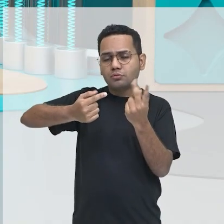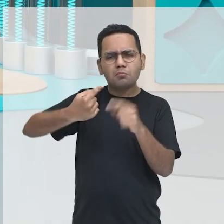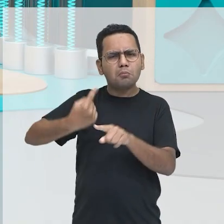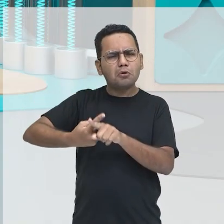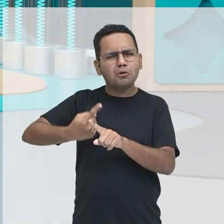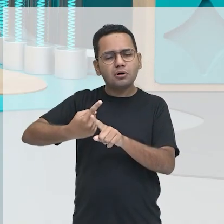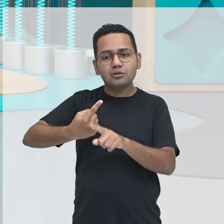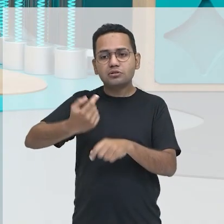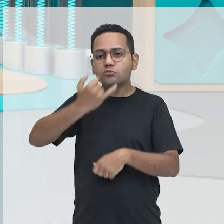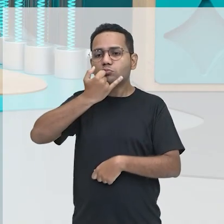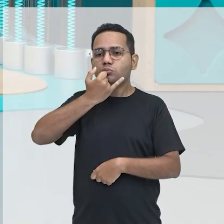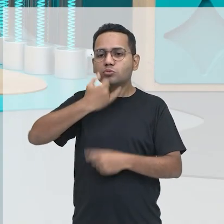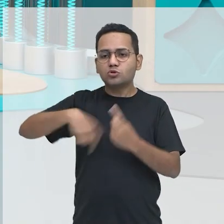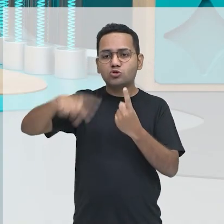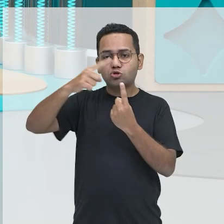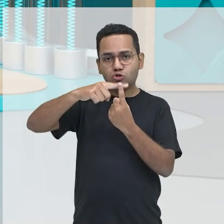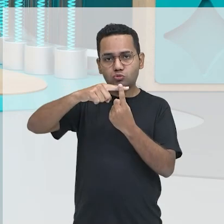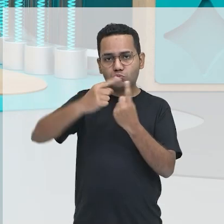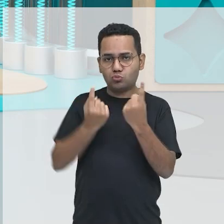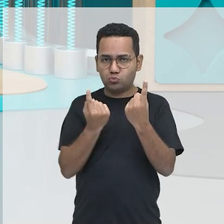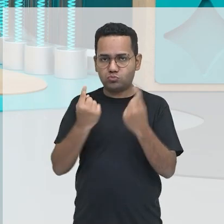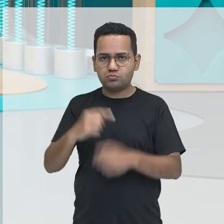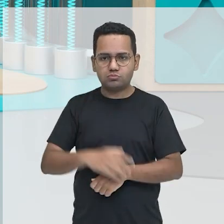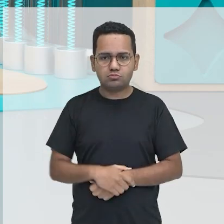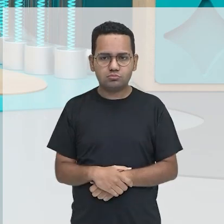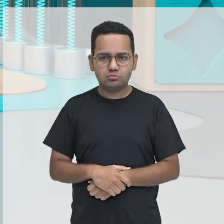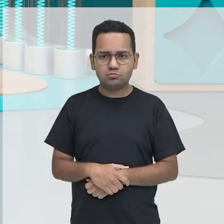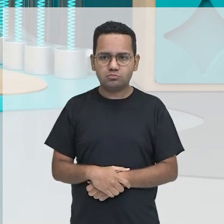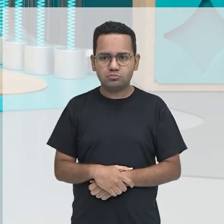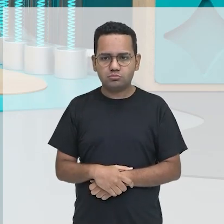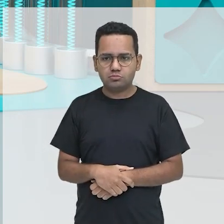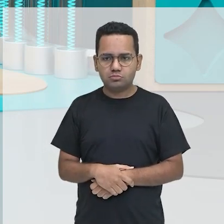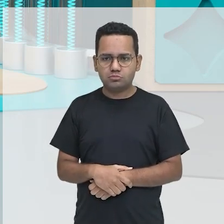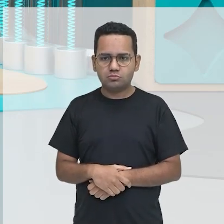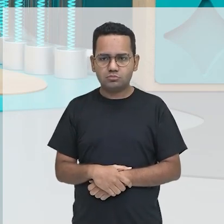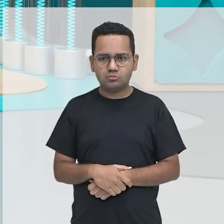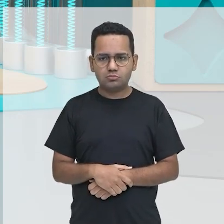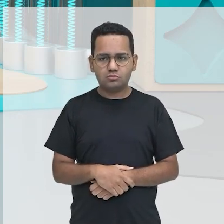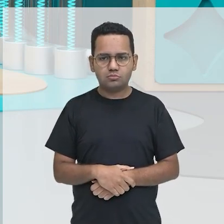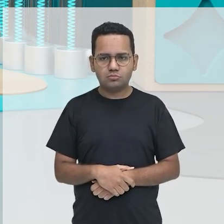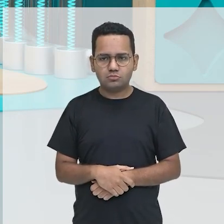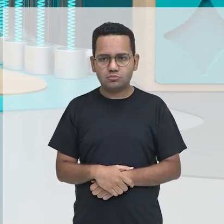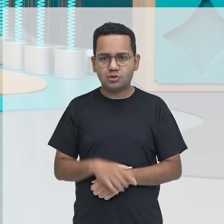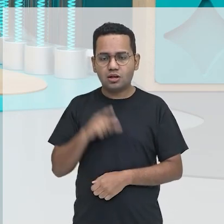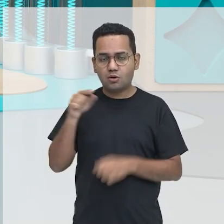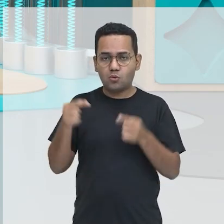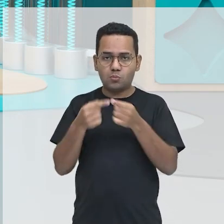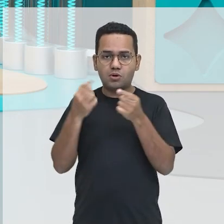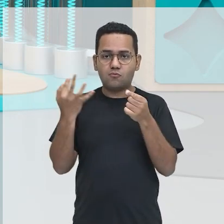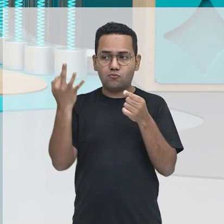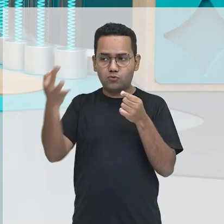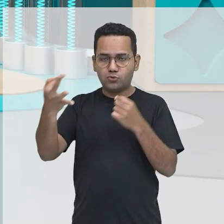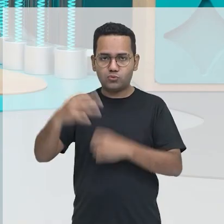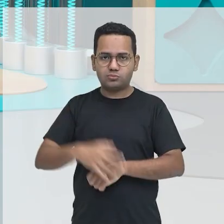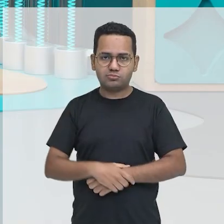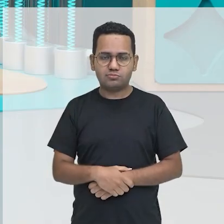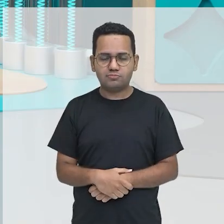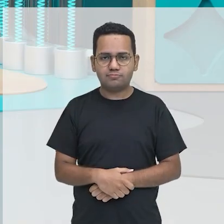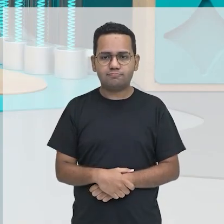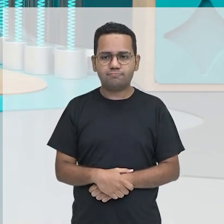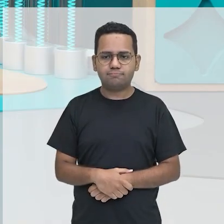Porque, aliás, do tipo 1. Do tipo 1, eu tenho o will, que é um indicativo de futuro. As